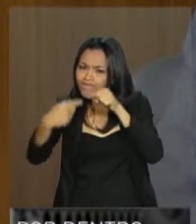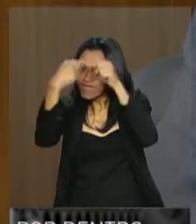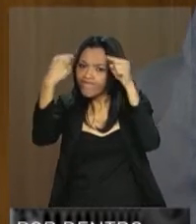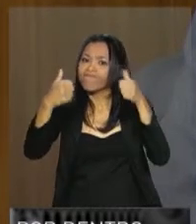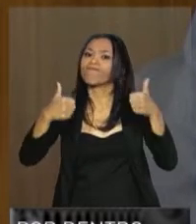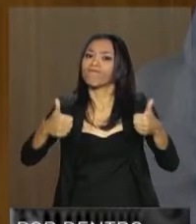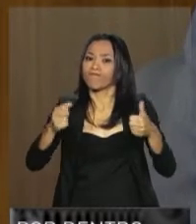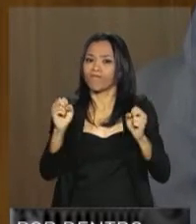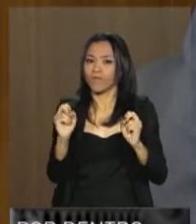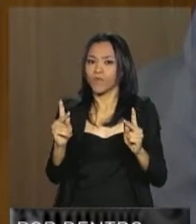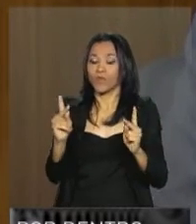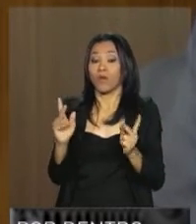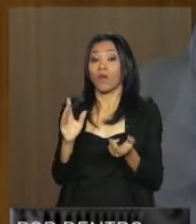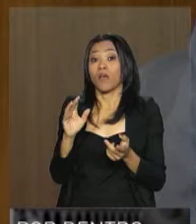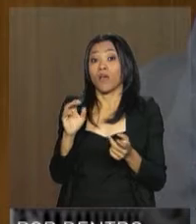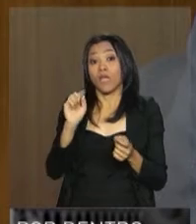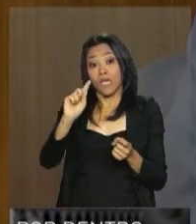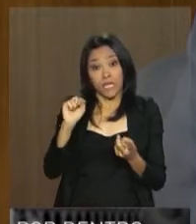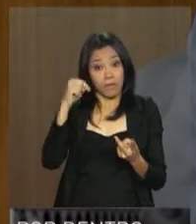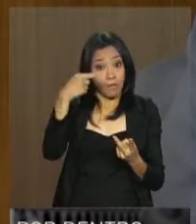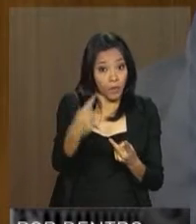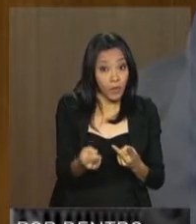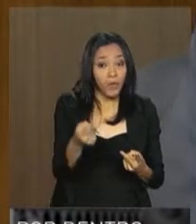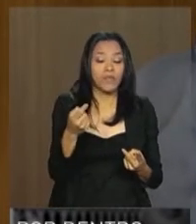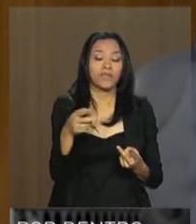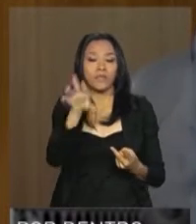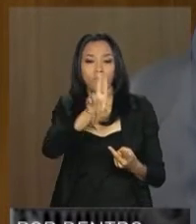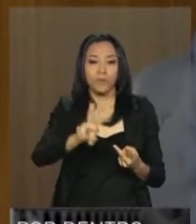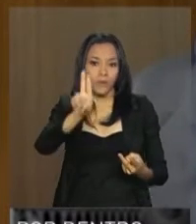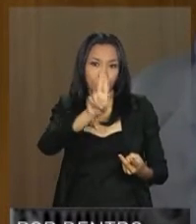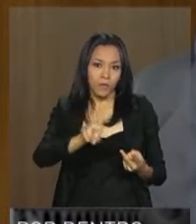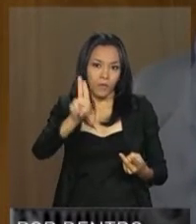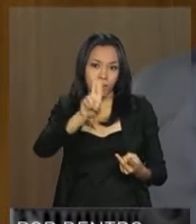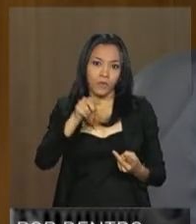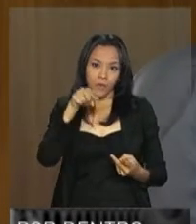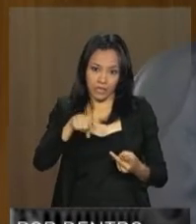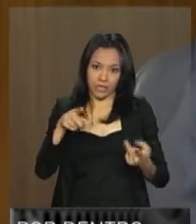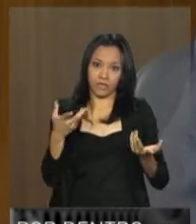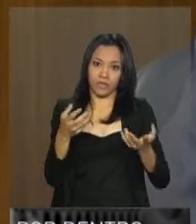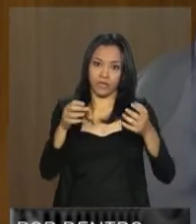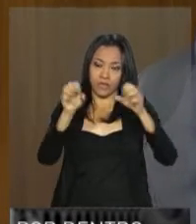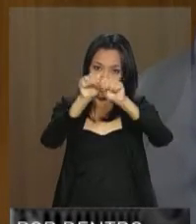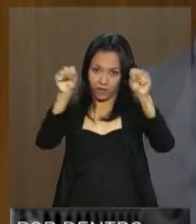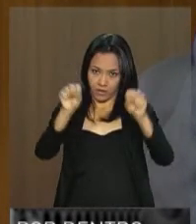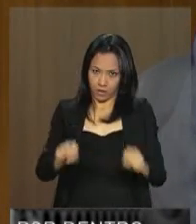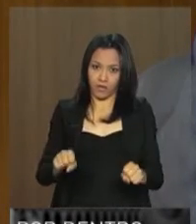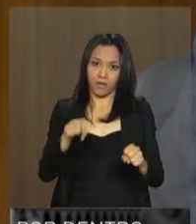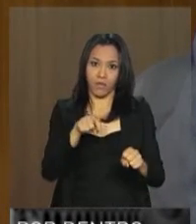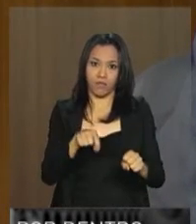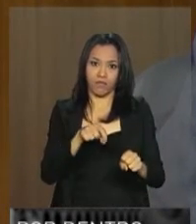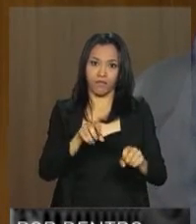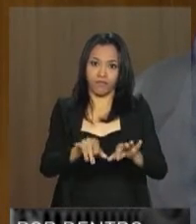importante o próximo passo da utilização dessa ferramenta digital será a ao